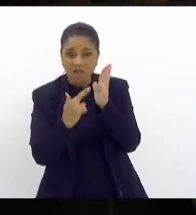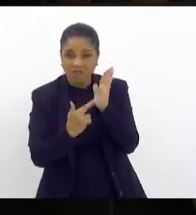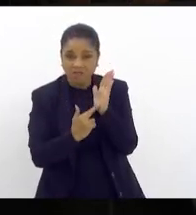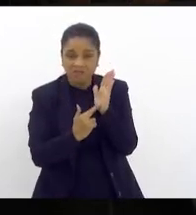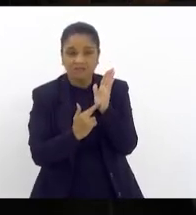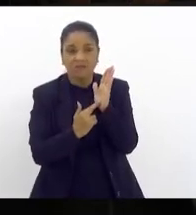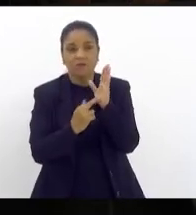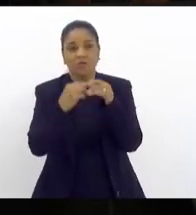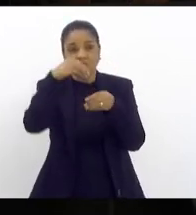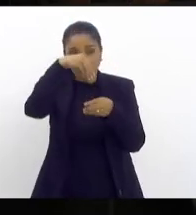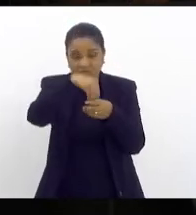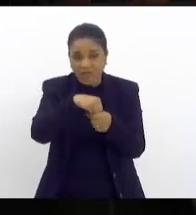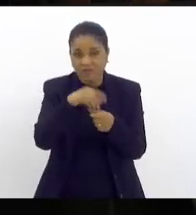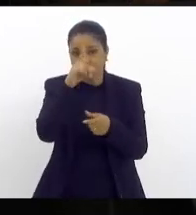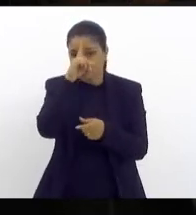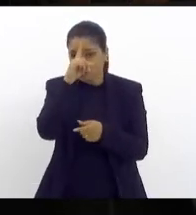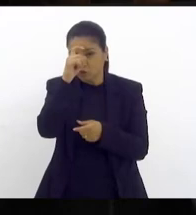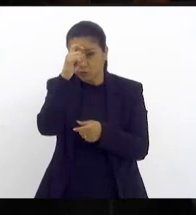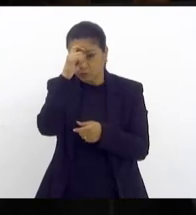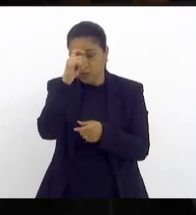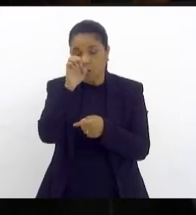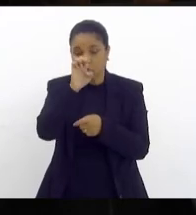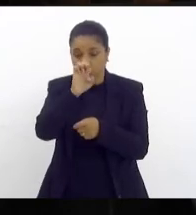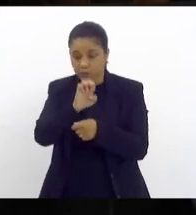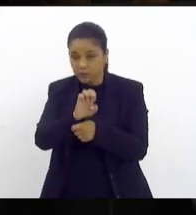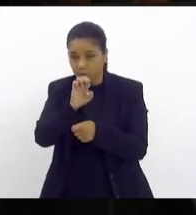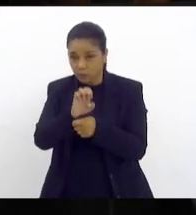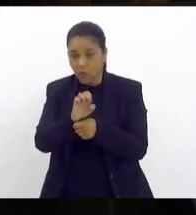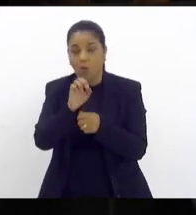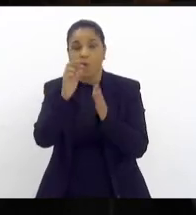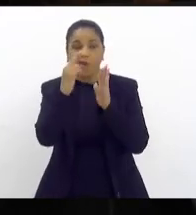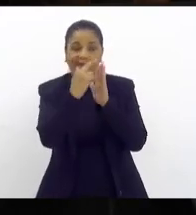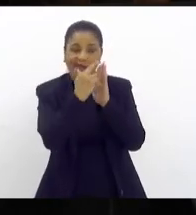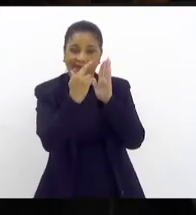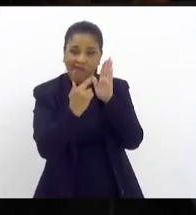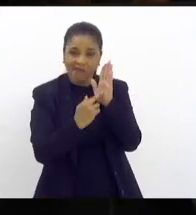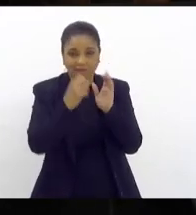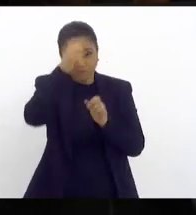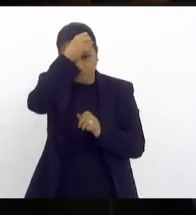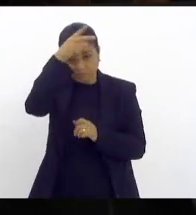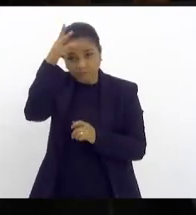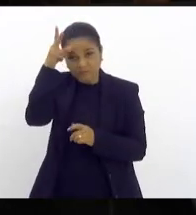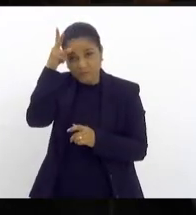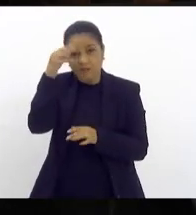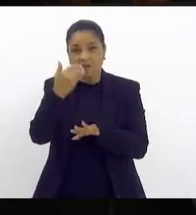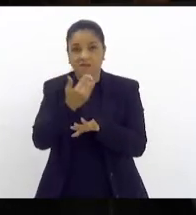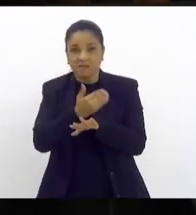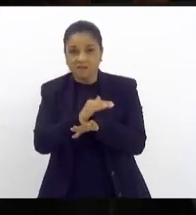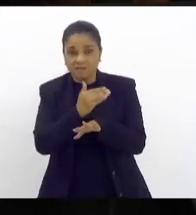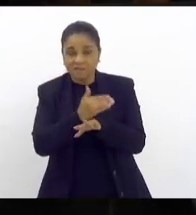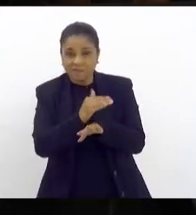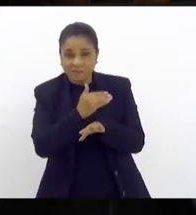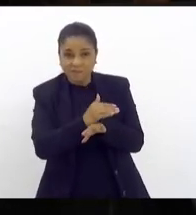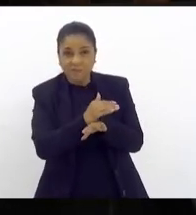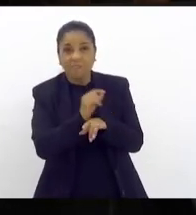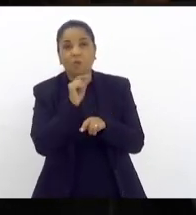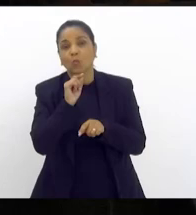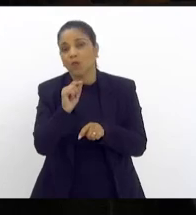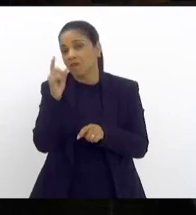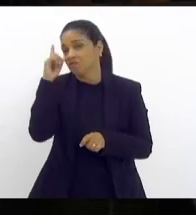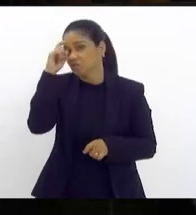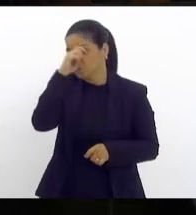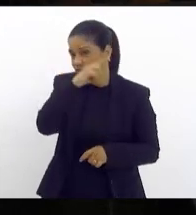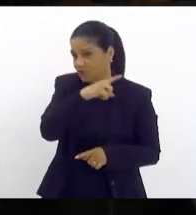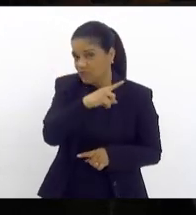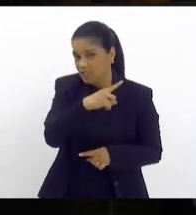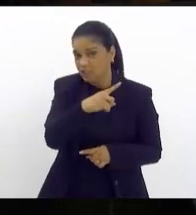a regulação interna desses hospitais com a regulação estadual estadual e a regulação municipal na prática é muito difícil a gente colocar